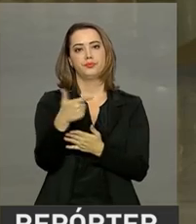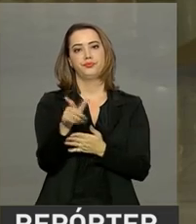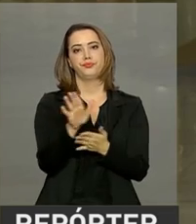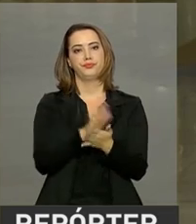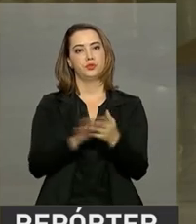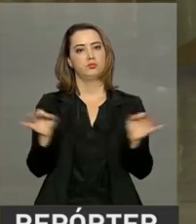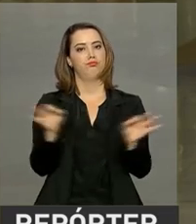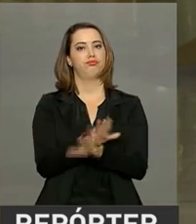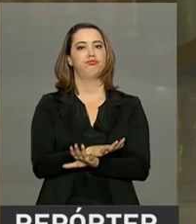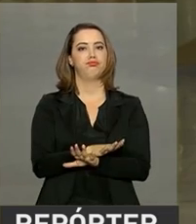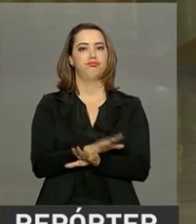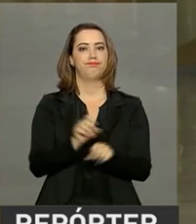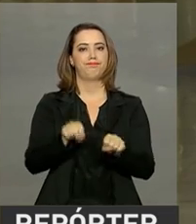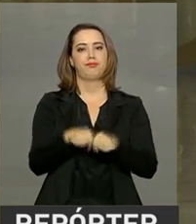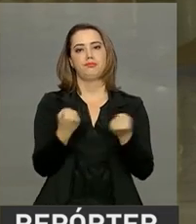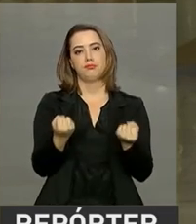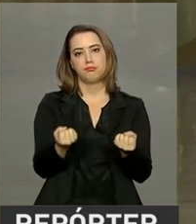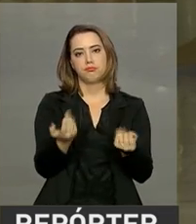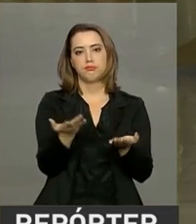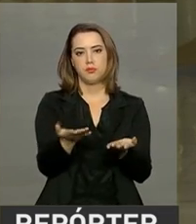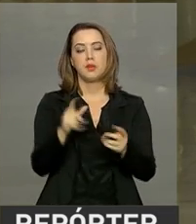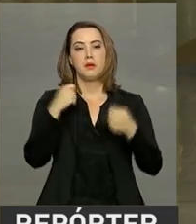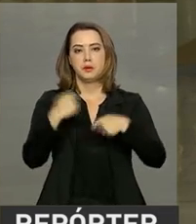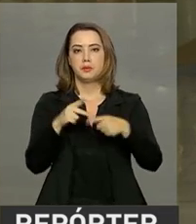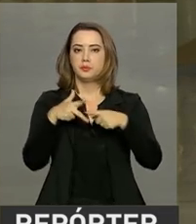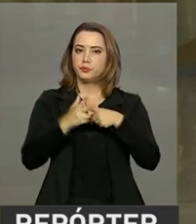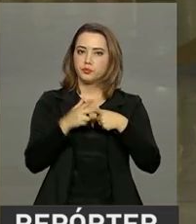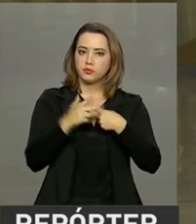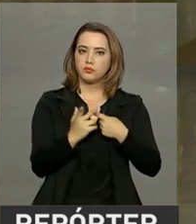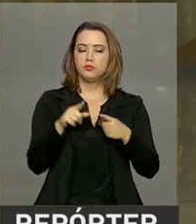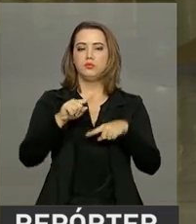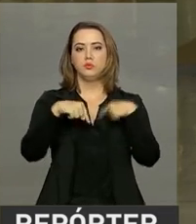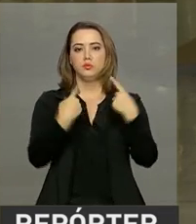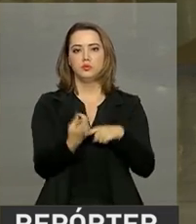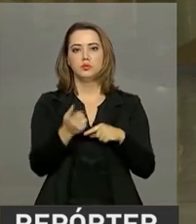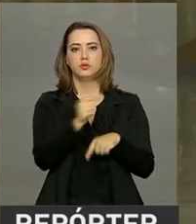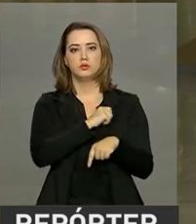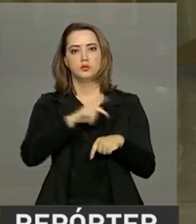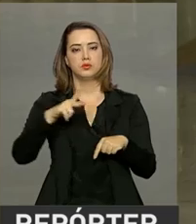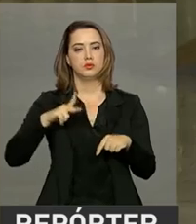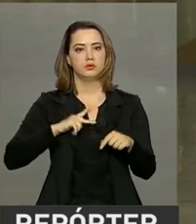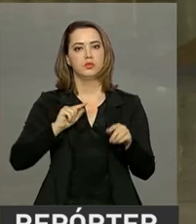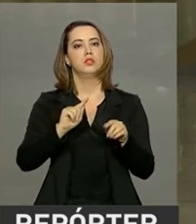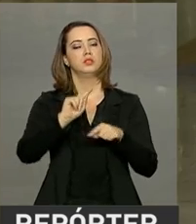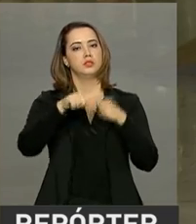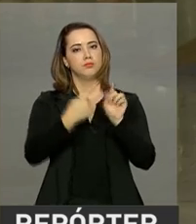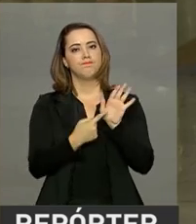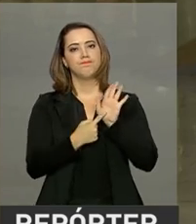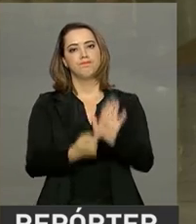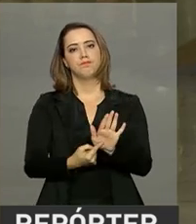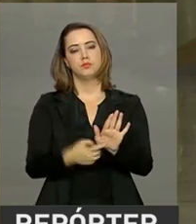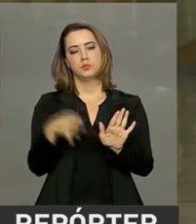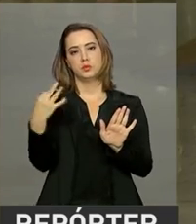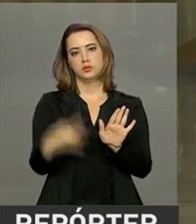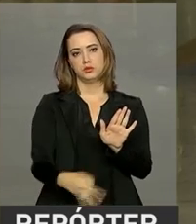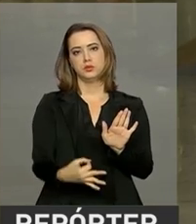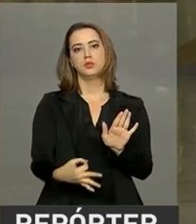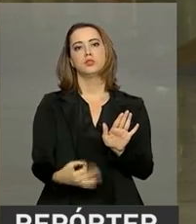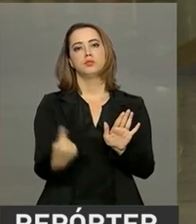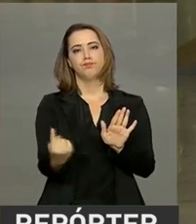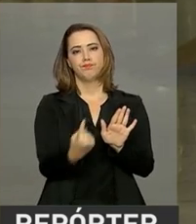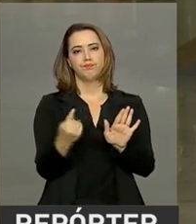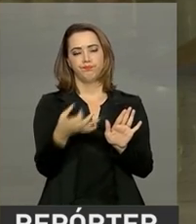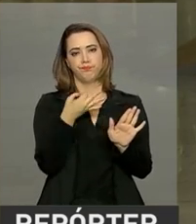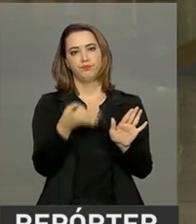existir então é por isso que a reforma deve ser discutida e apresentada ao governo ao congresso nacional segundo